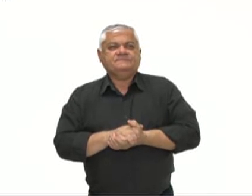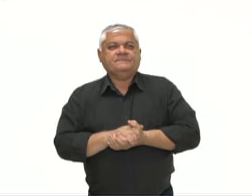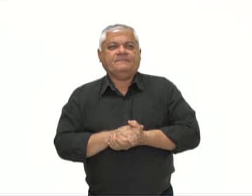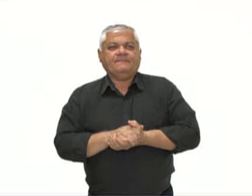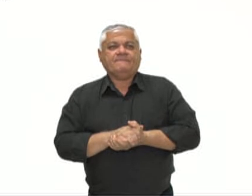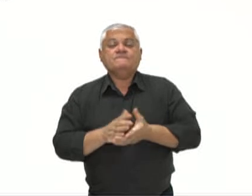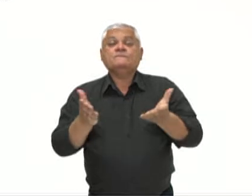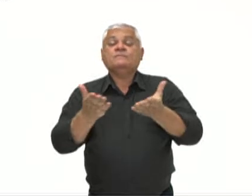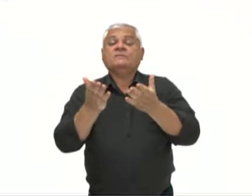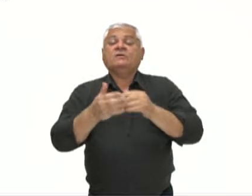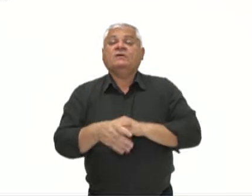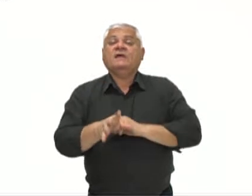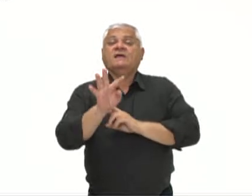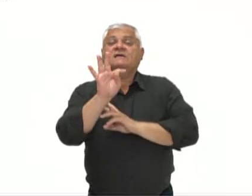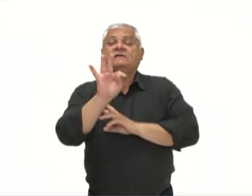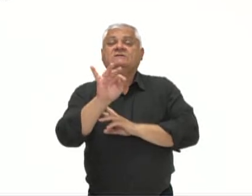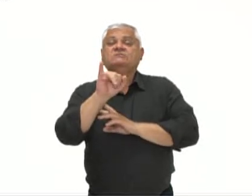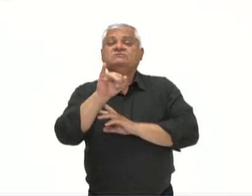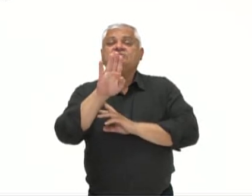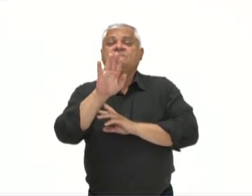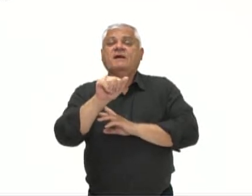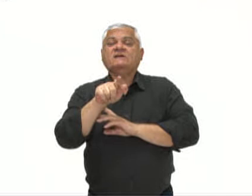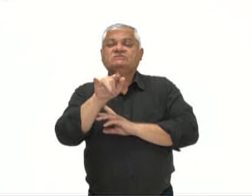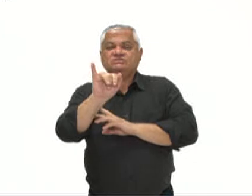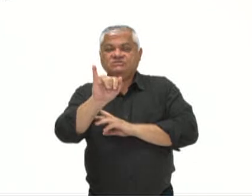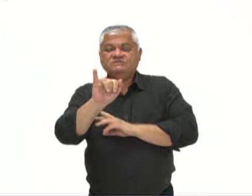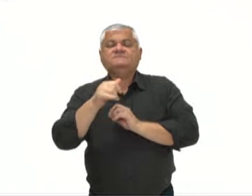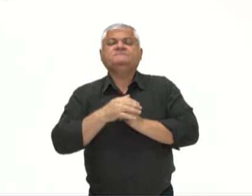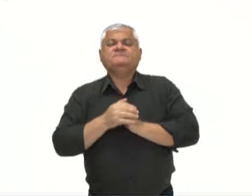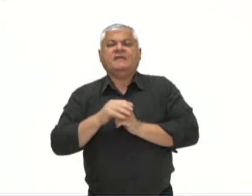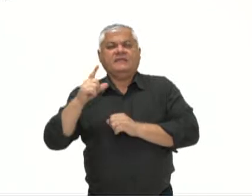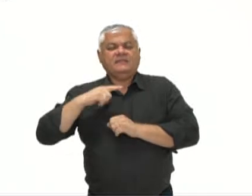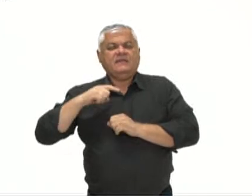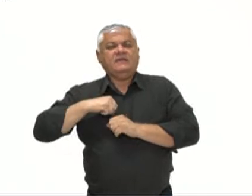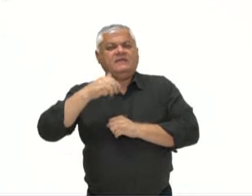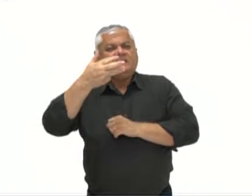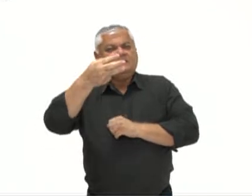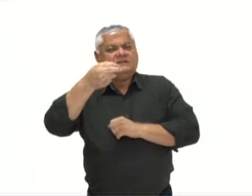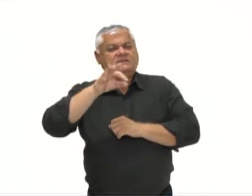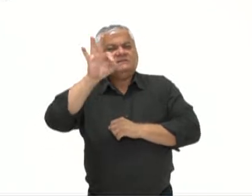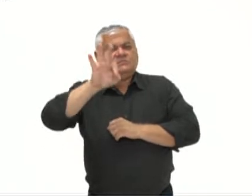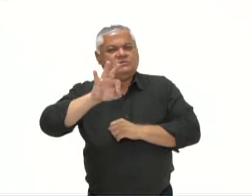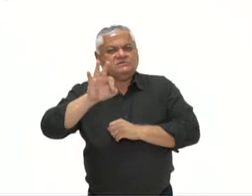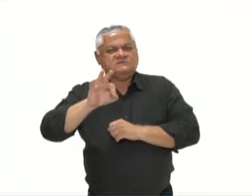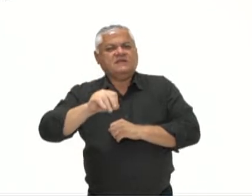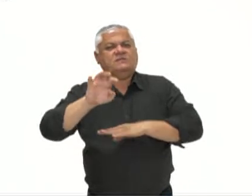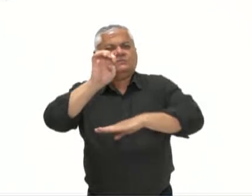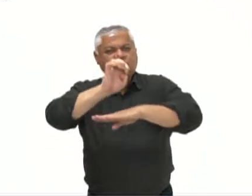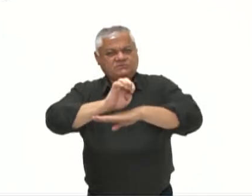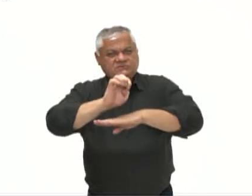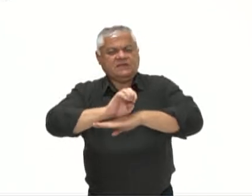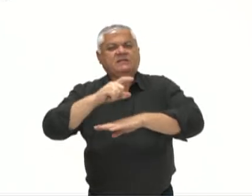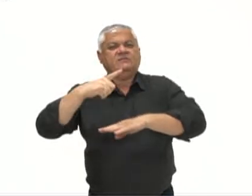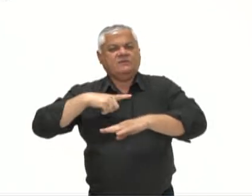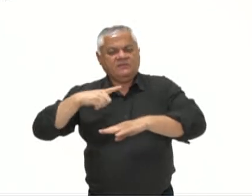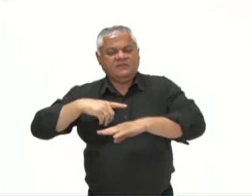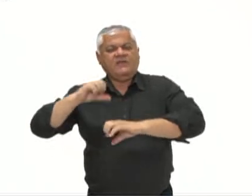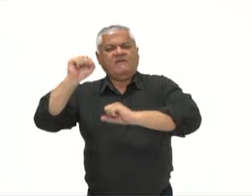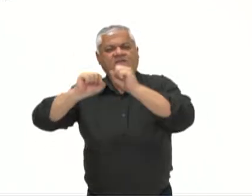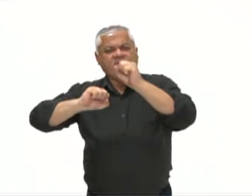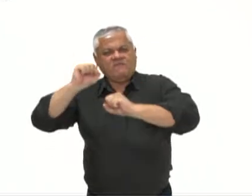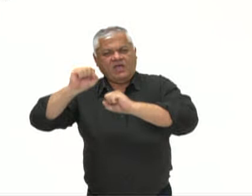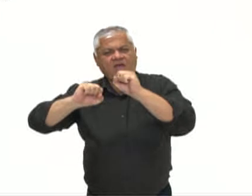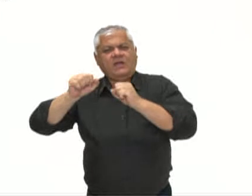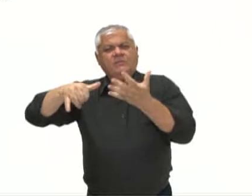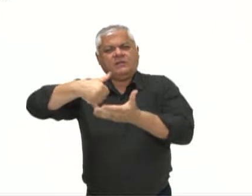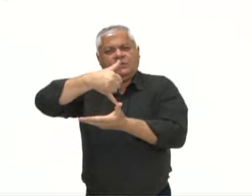bacia hidrográfica do rio Tibagi, que ocupa cerca de 13% da área do estado, indústrias agropecuárias de óleos